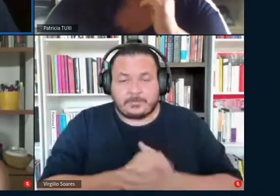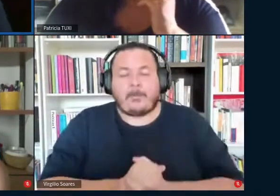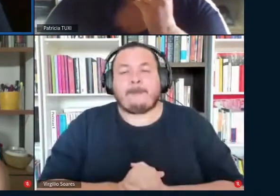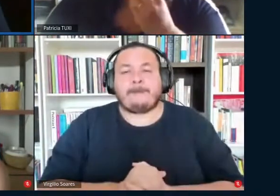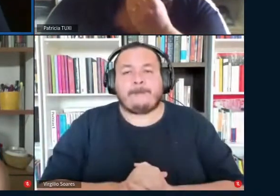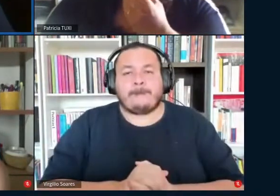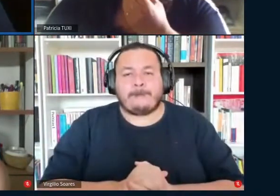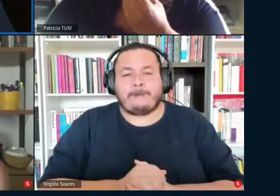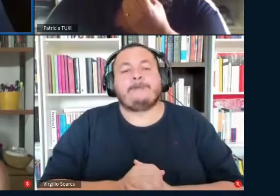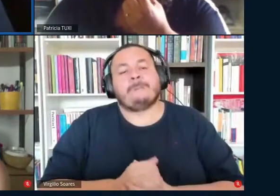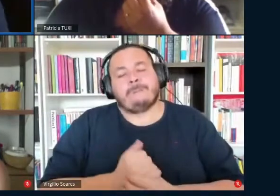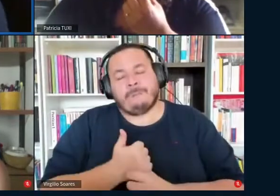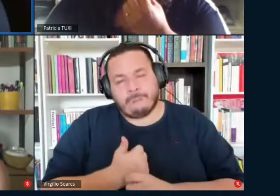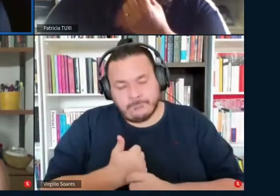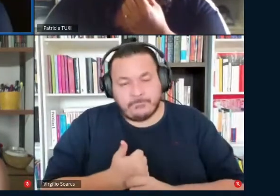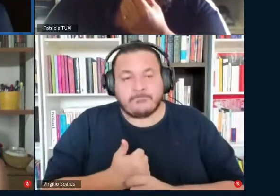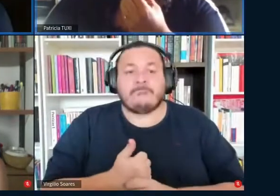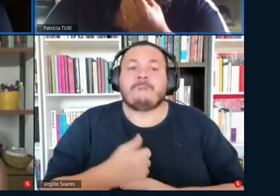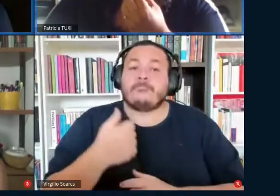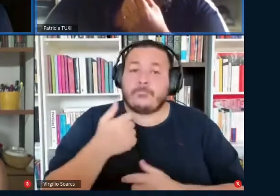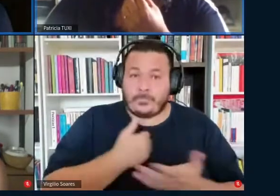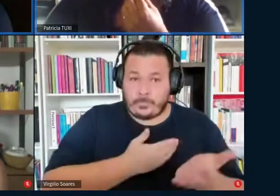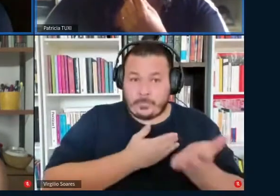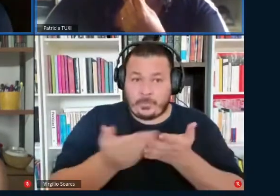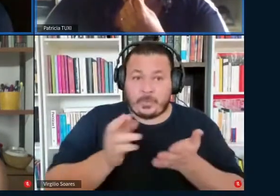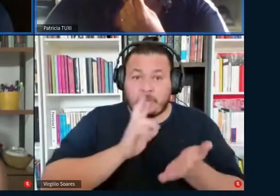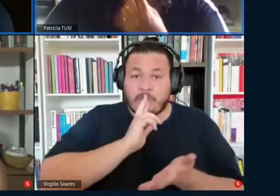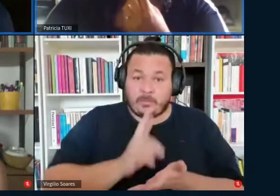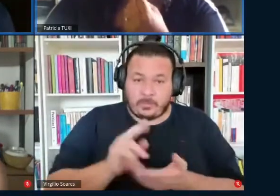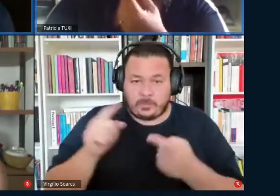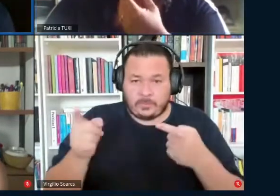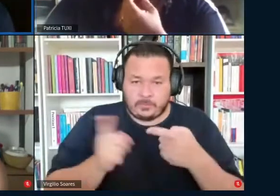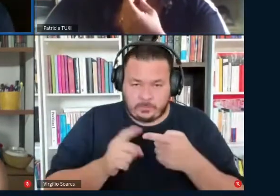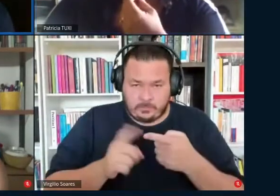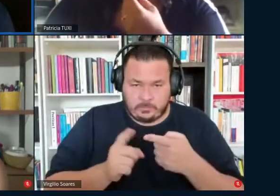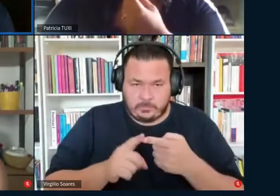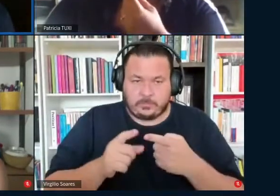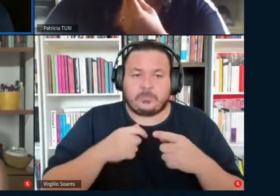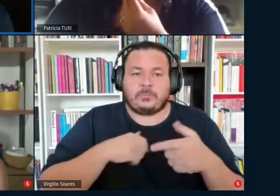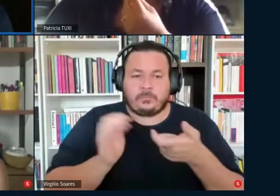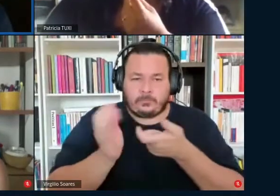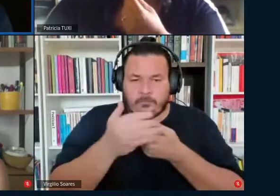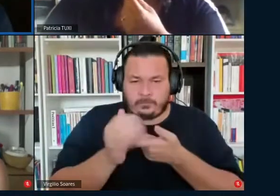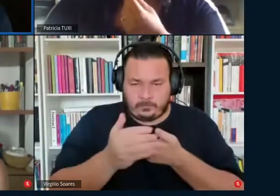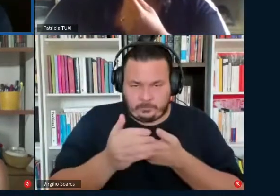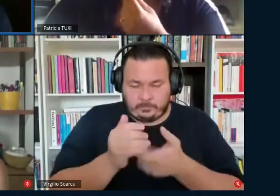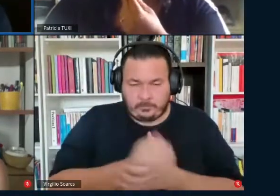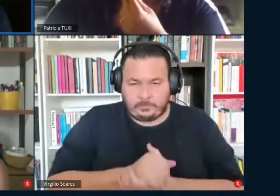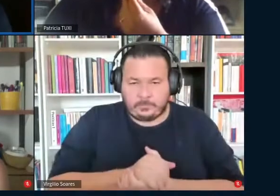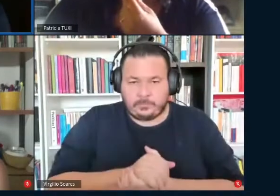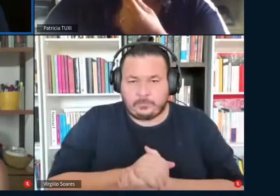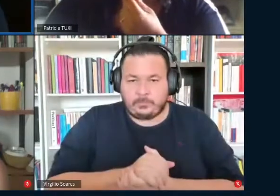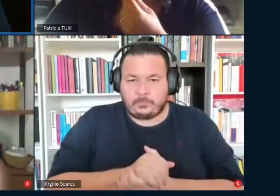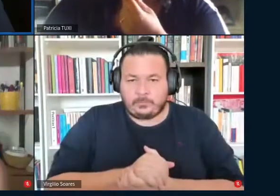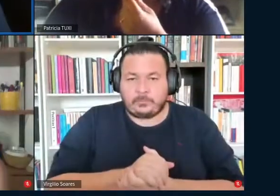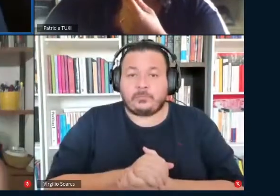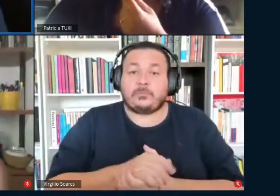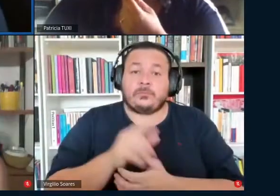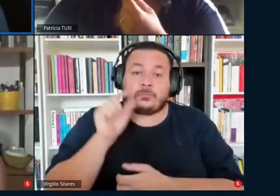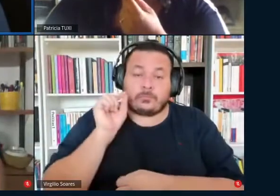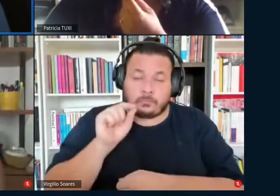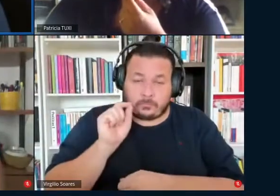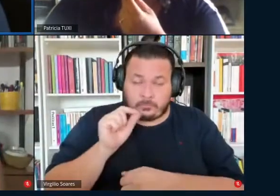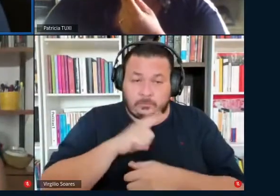Bom, vou começar respondendo primeiramente a questão da terminologia, que o que a